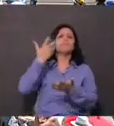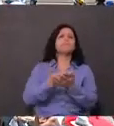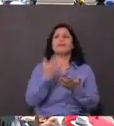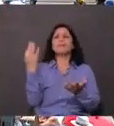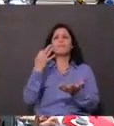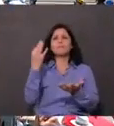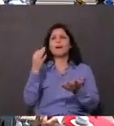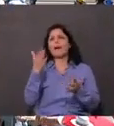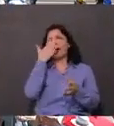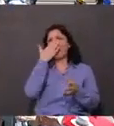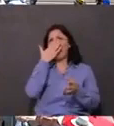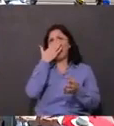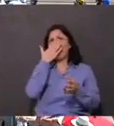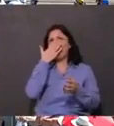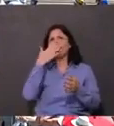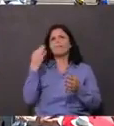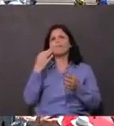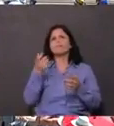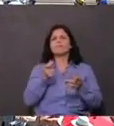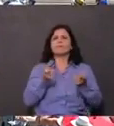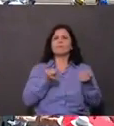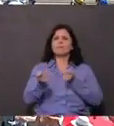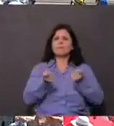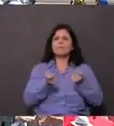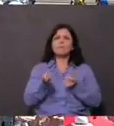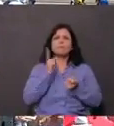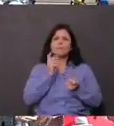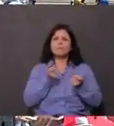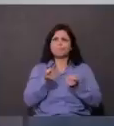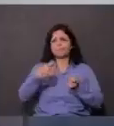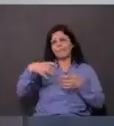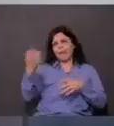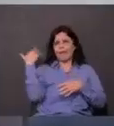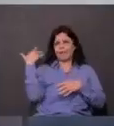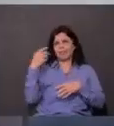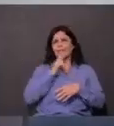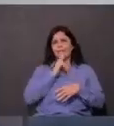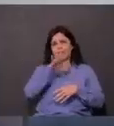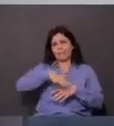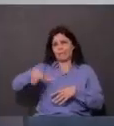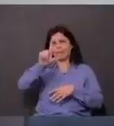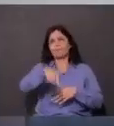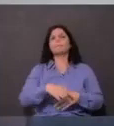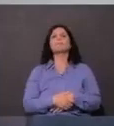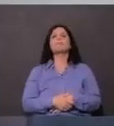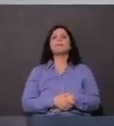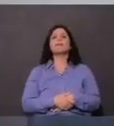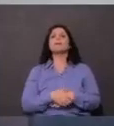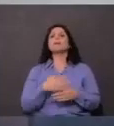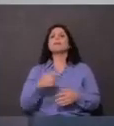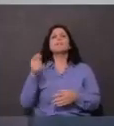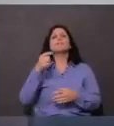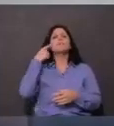aqui reitor do santuário. Muito obrigado pela palavra luminosa que